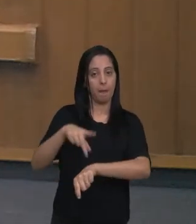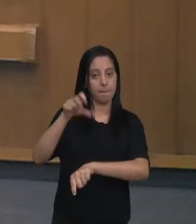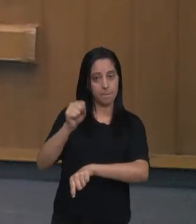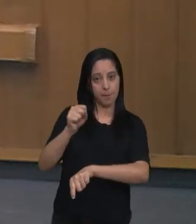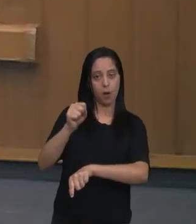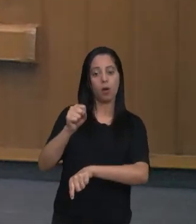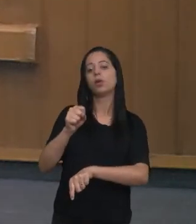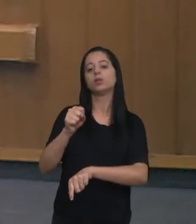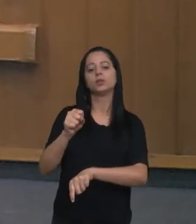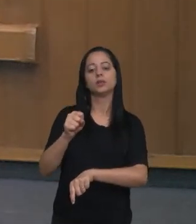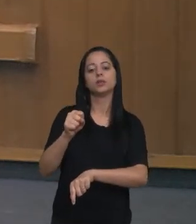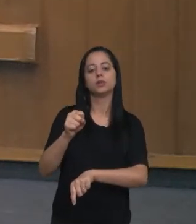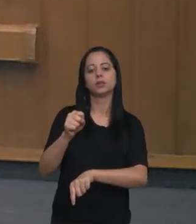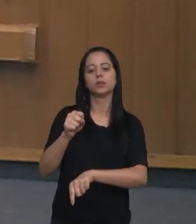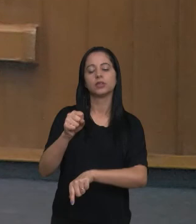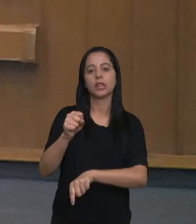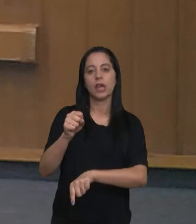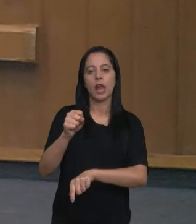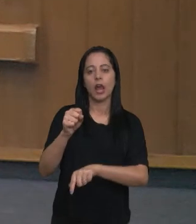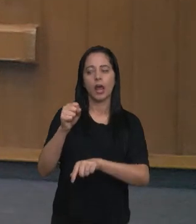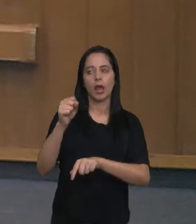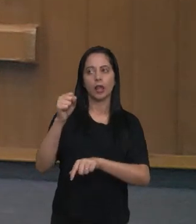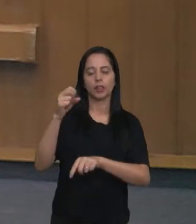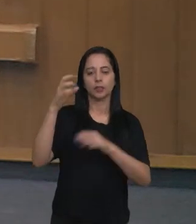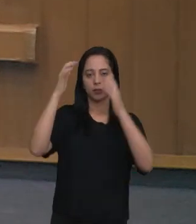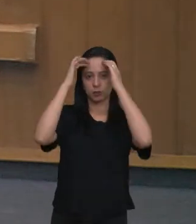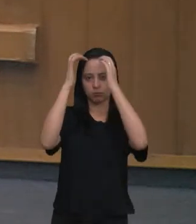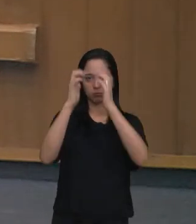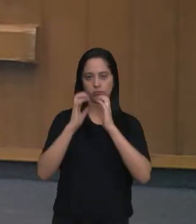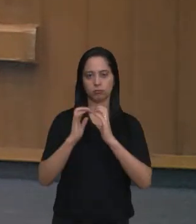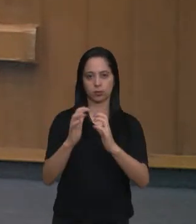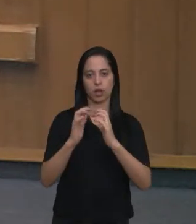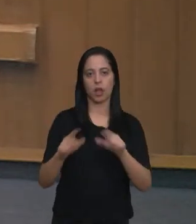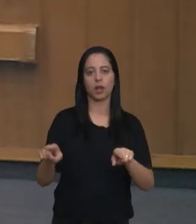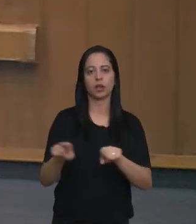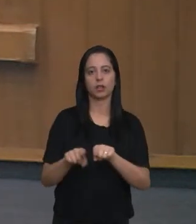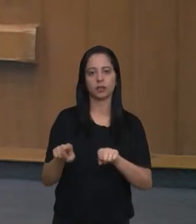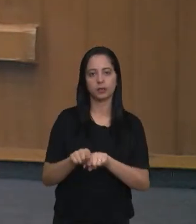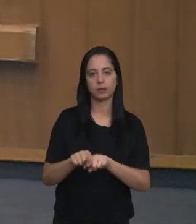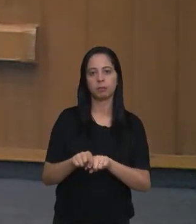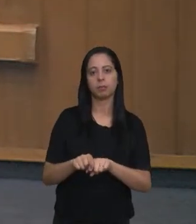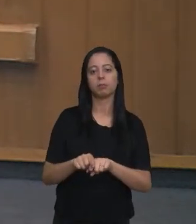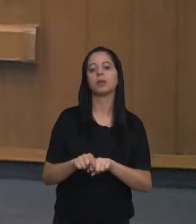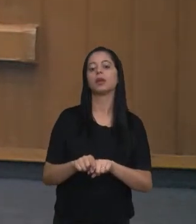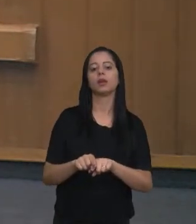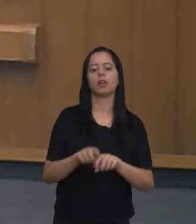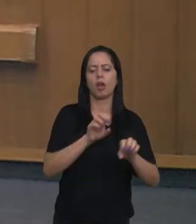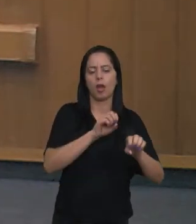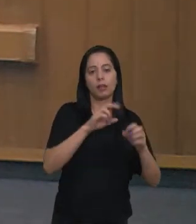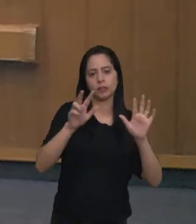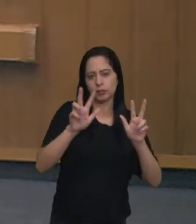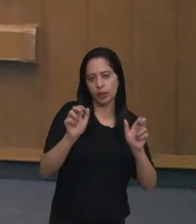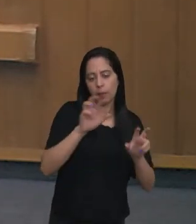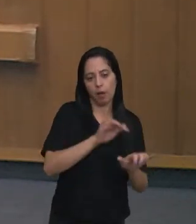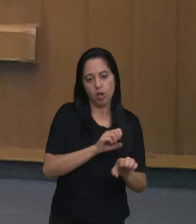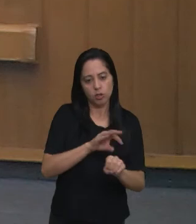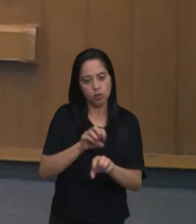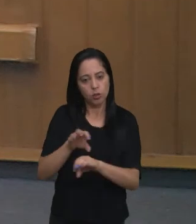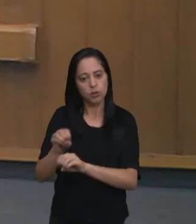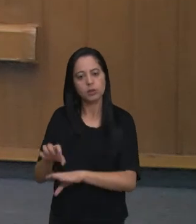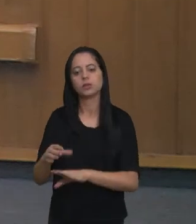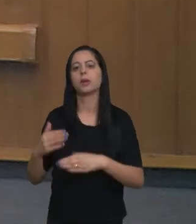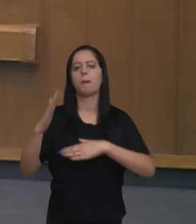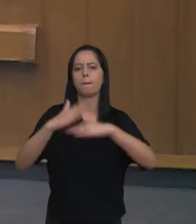lato sensu em neurociência, inteligência emocional aplicados à educação, metodologias contemporâneas,